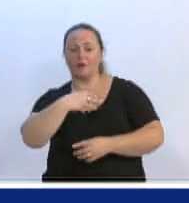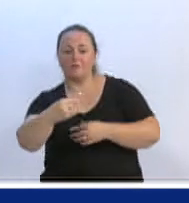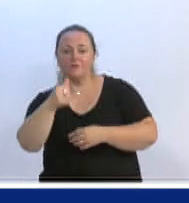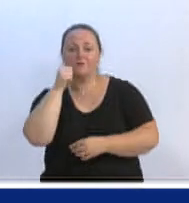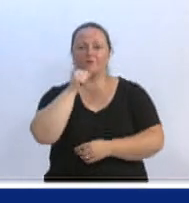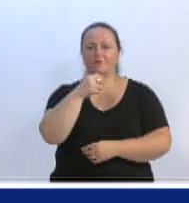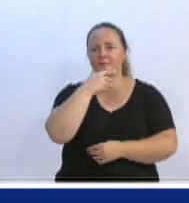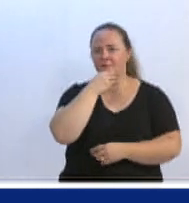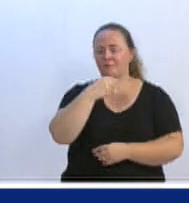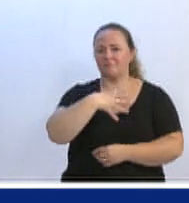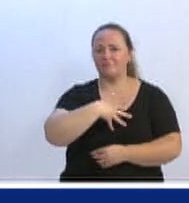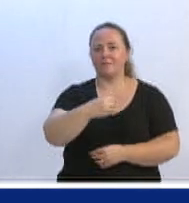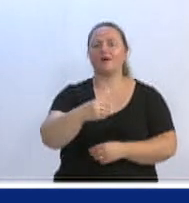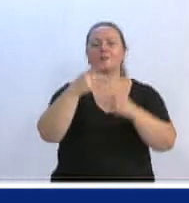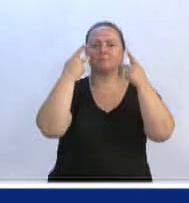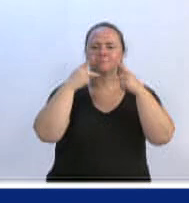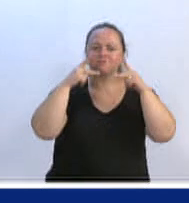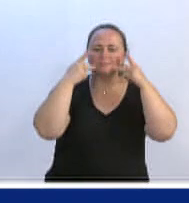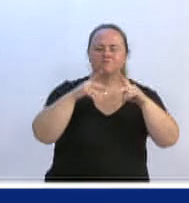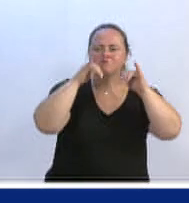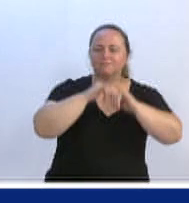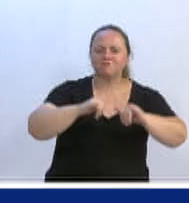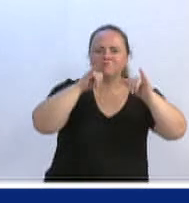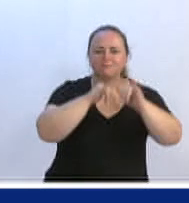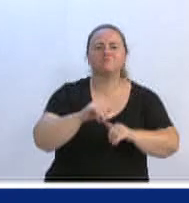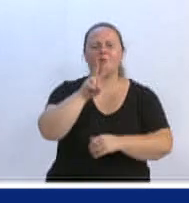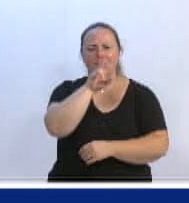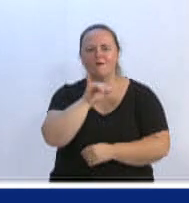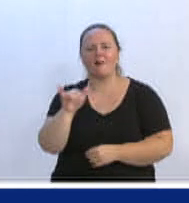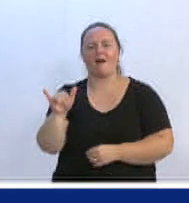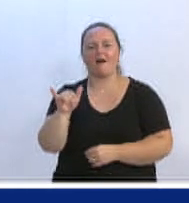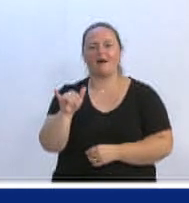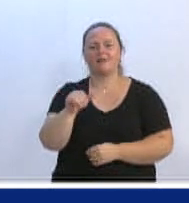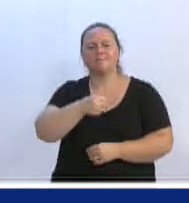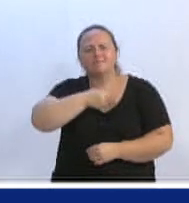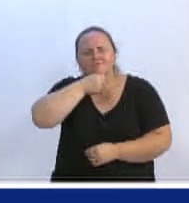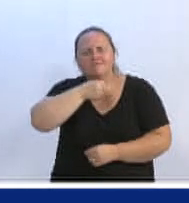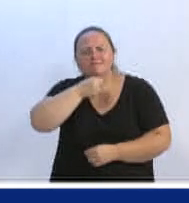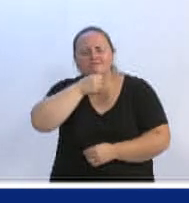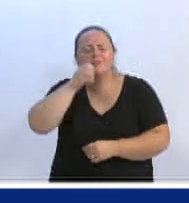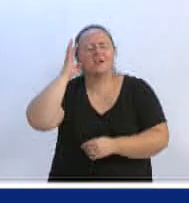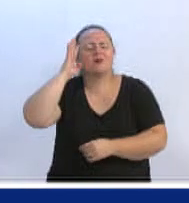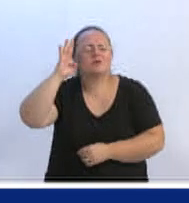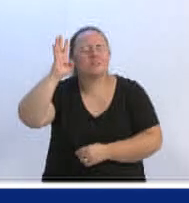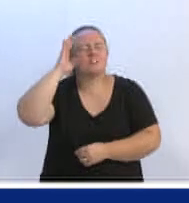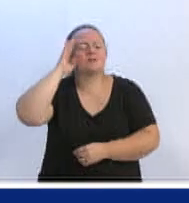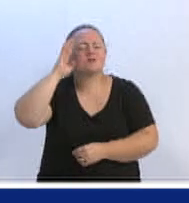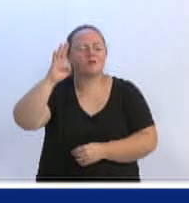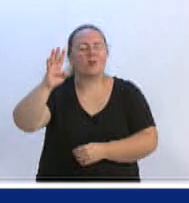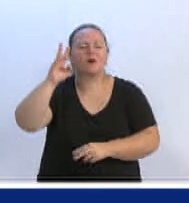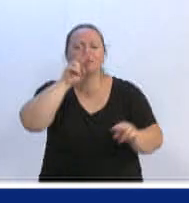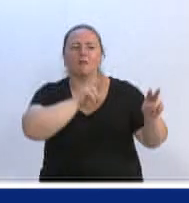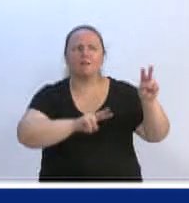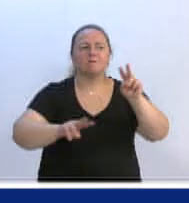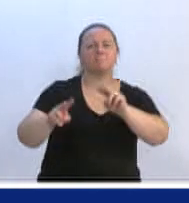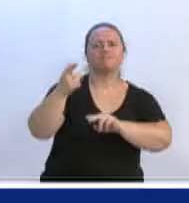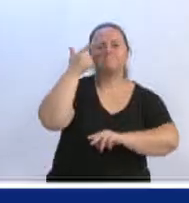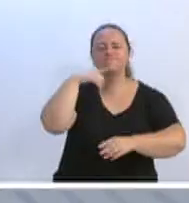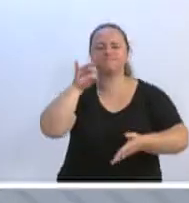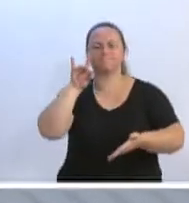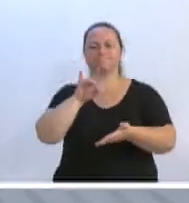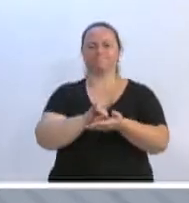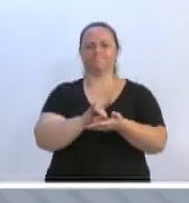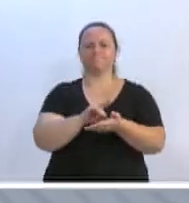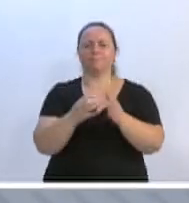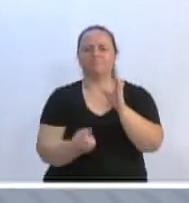filhas profetizarão. Os vossos velhos terão sonhos. Os vossos mancebos terão visões. O fundador e